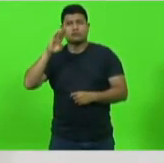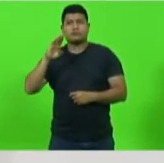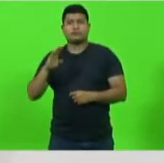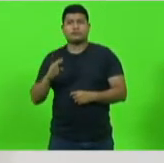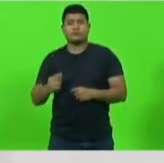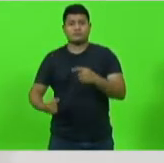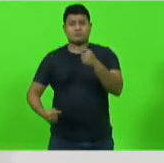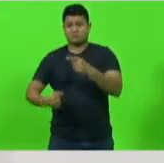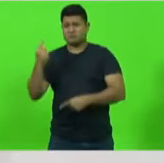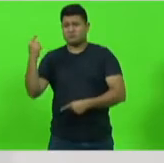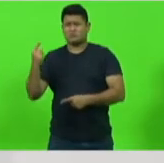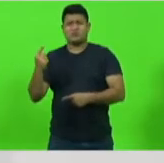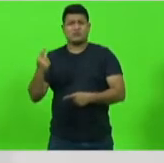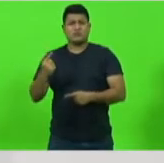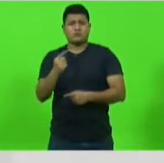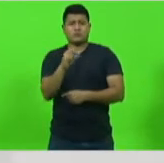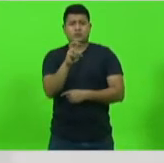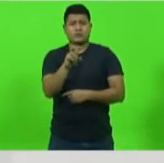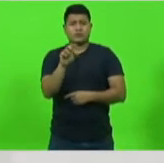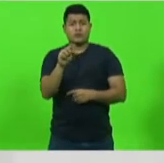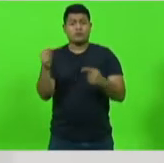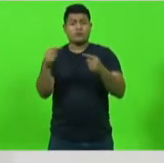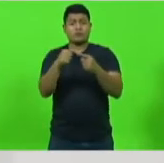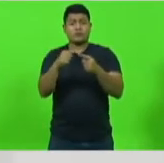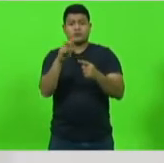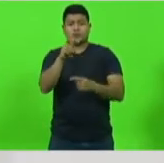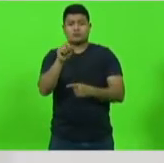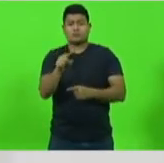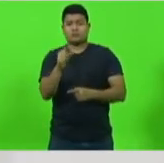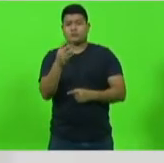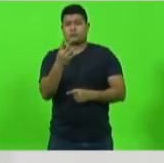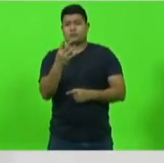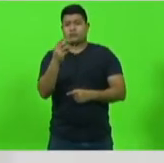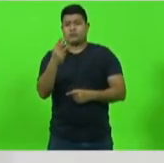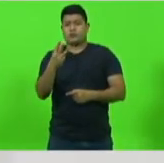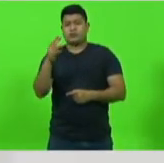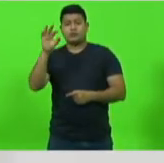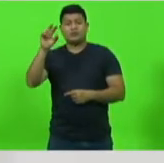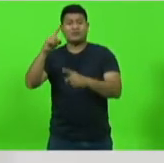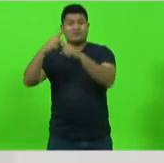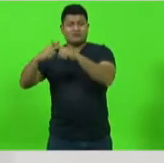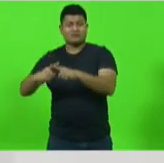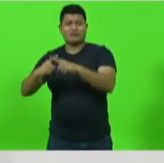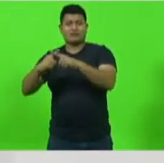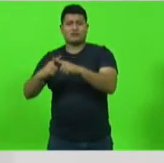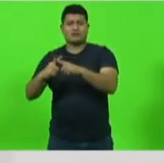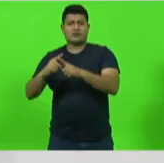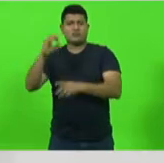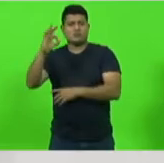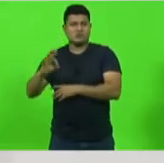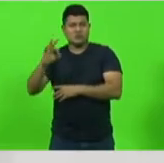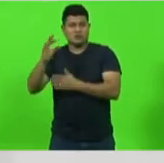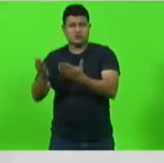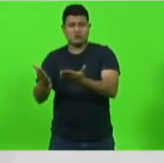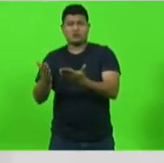5,43 vezes maior entre o maior e o menor remuneração.